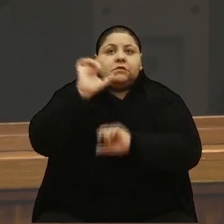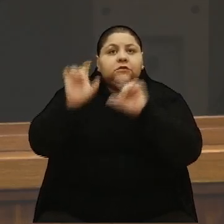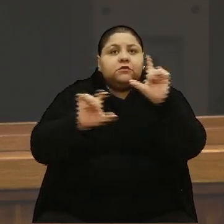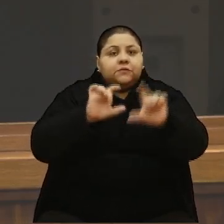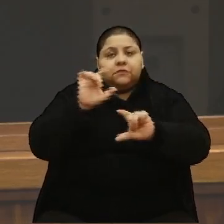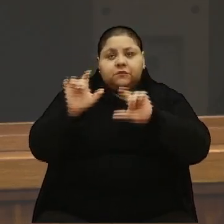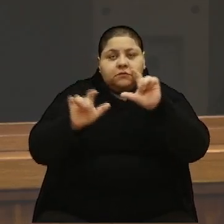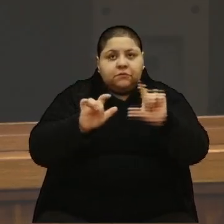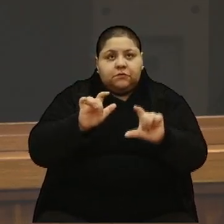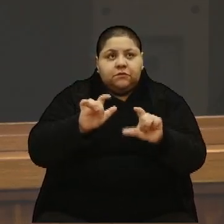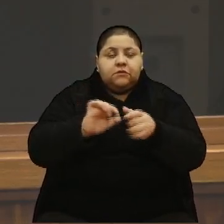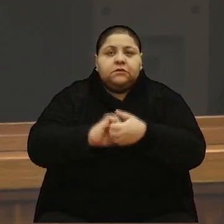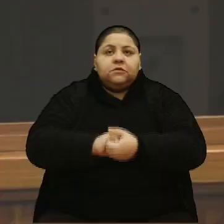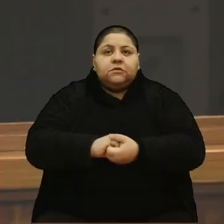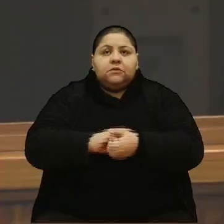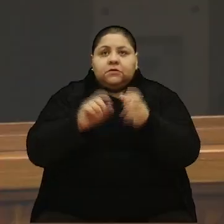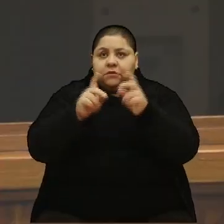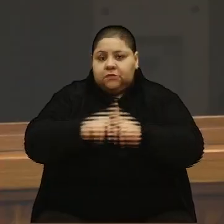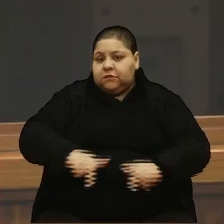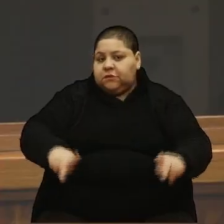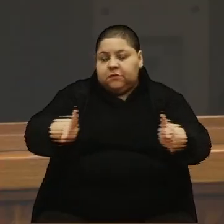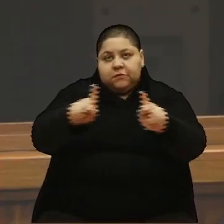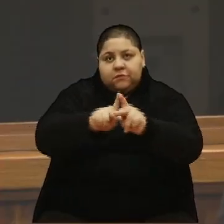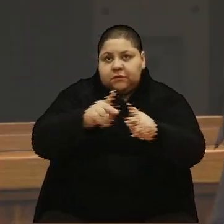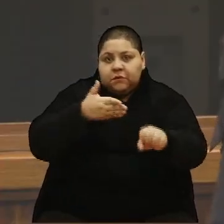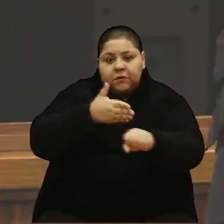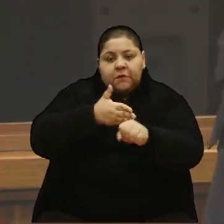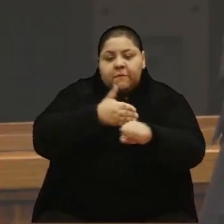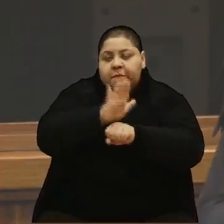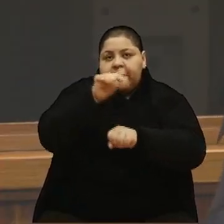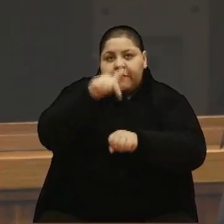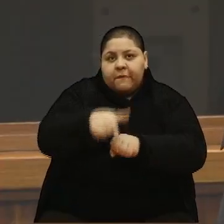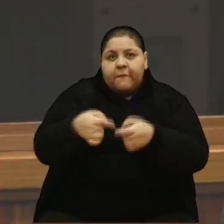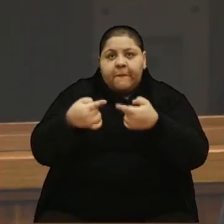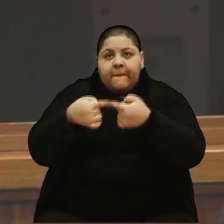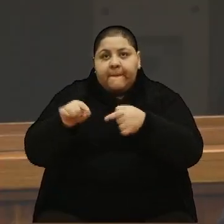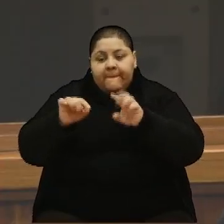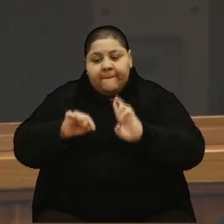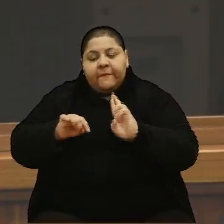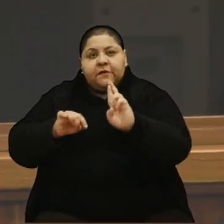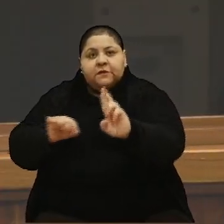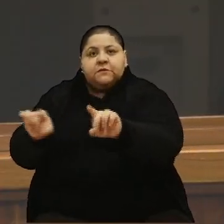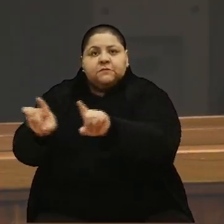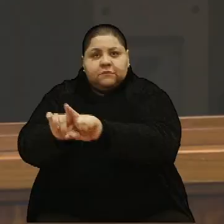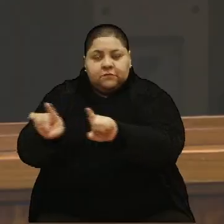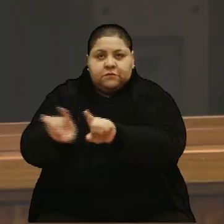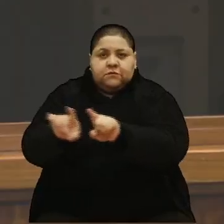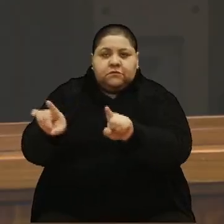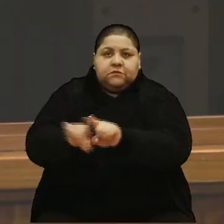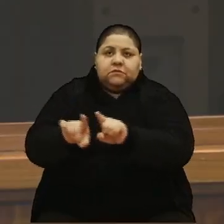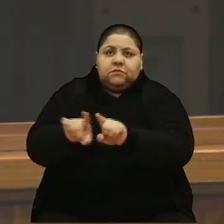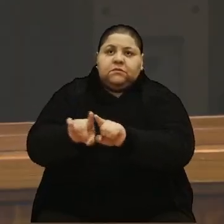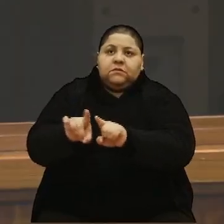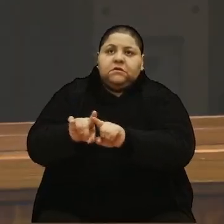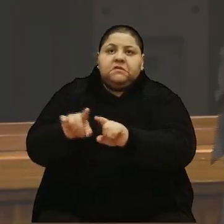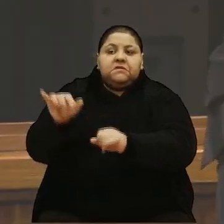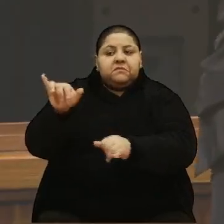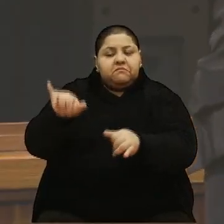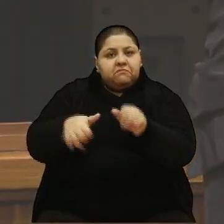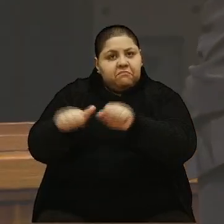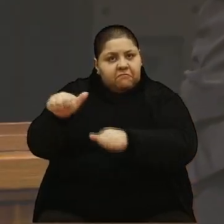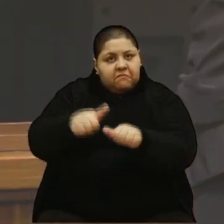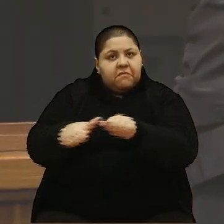pessoas populares que vierem aqui, mas por representações também, que seja uma qualidade